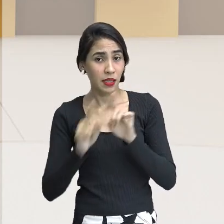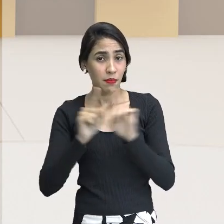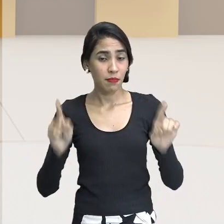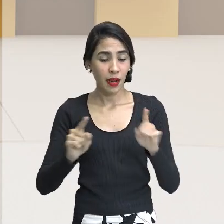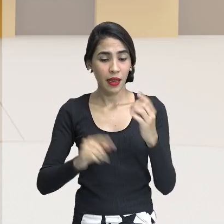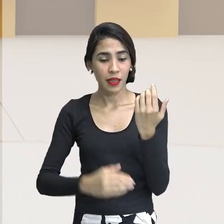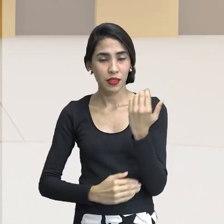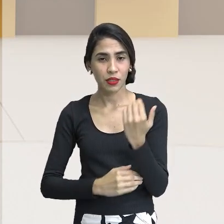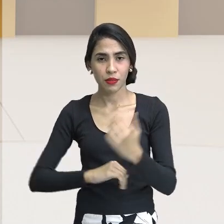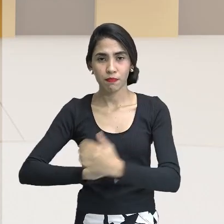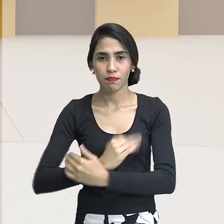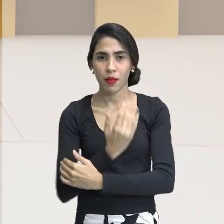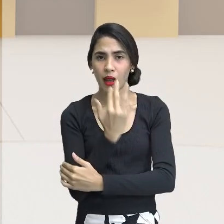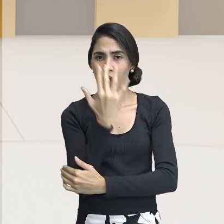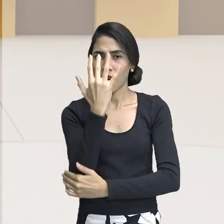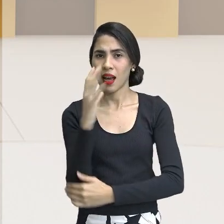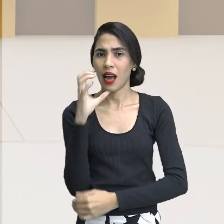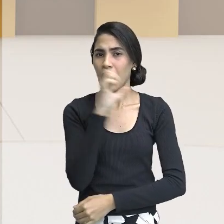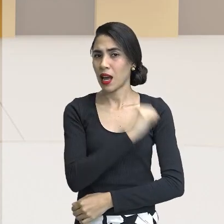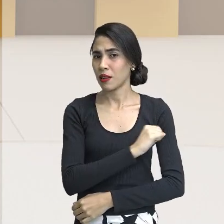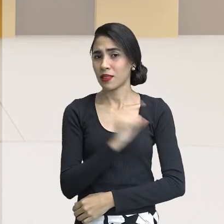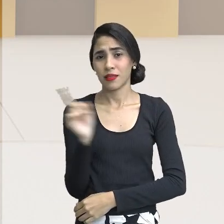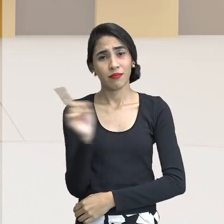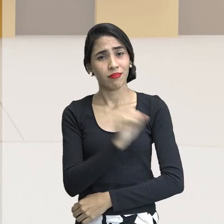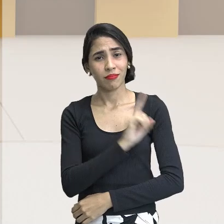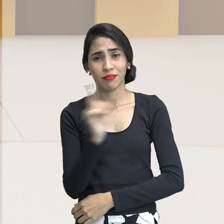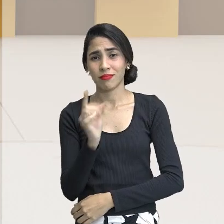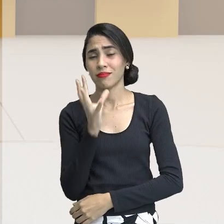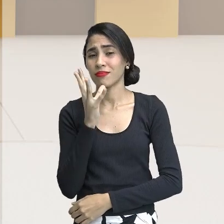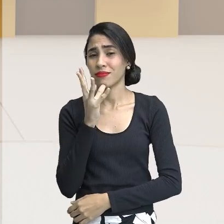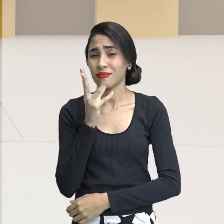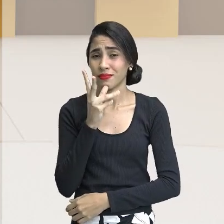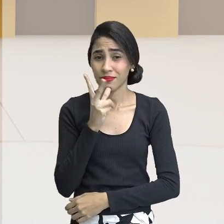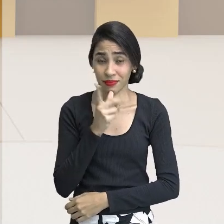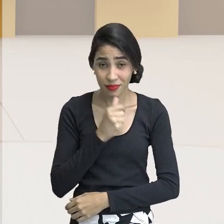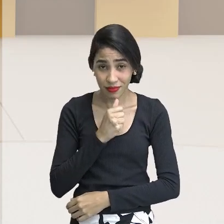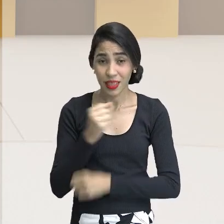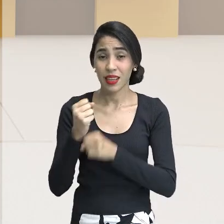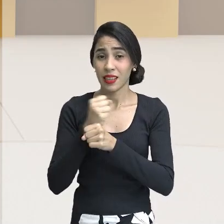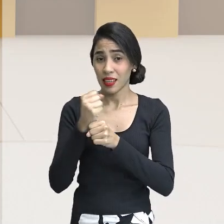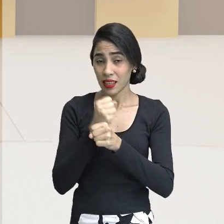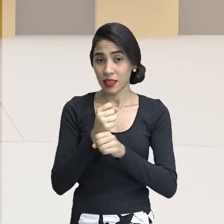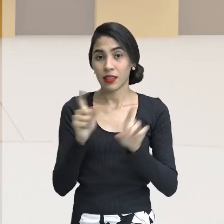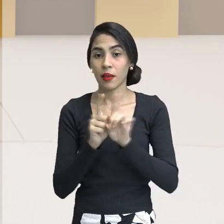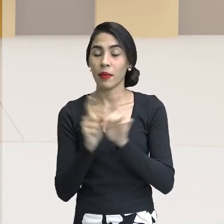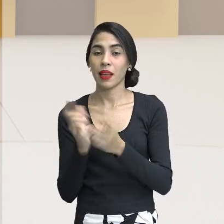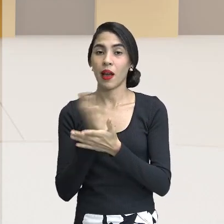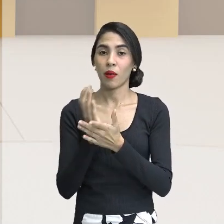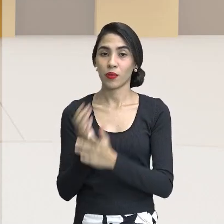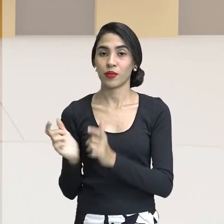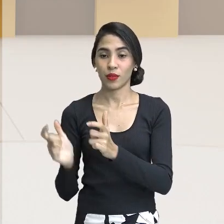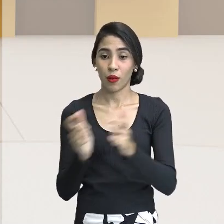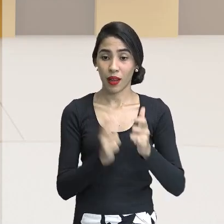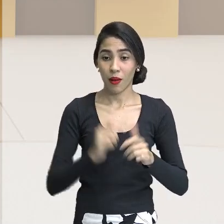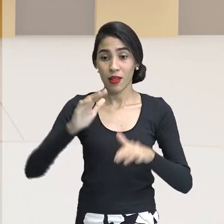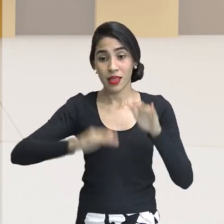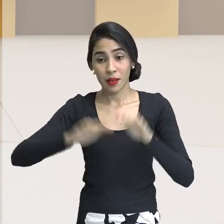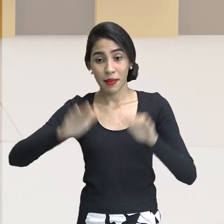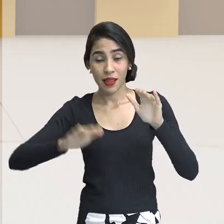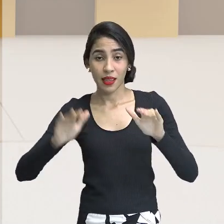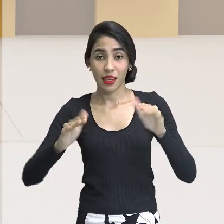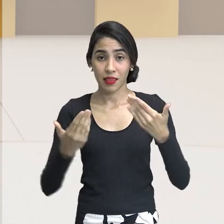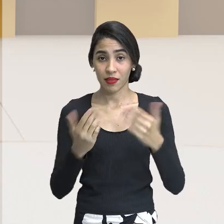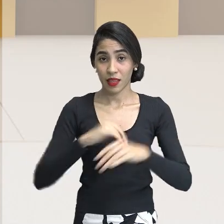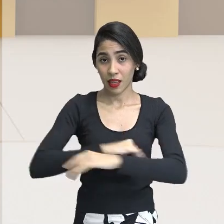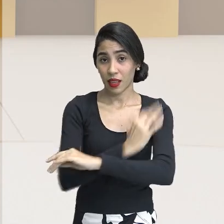recompõe rapidamente. Ela vai demorar anos, séculos, e em alguns setores, professora, dependendo da exploração,